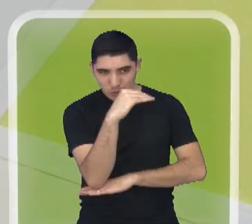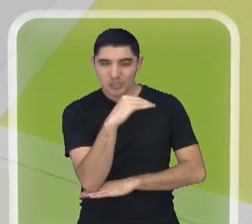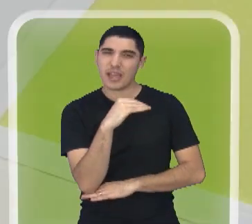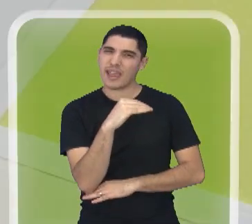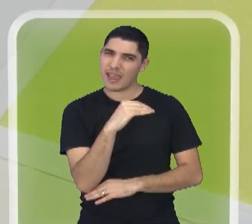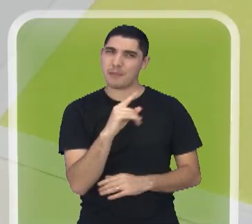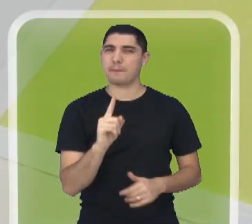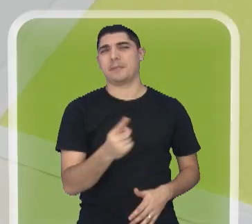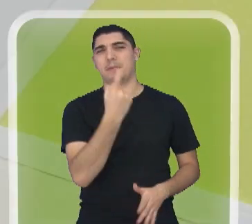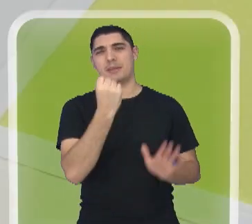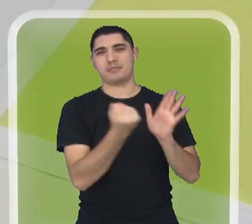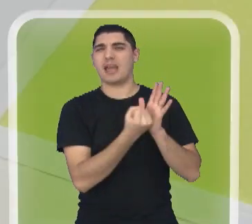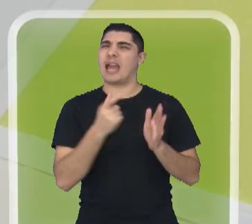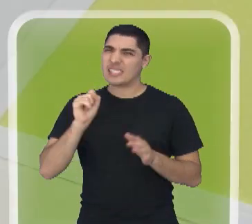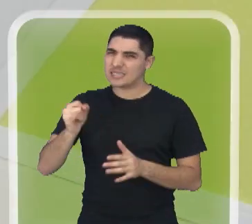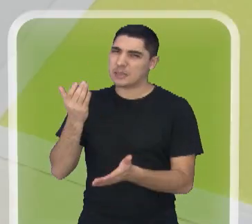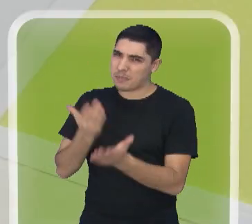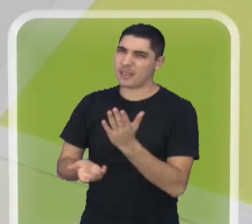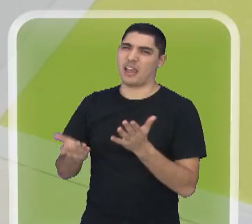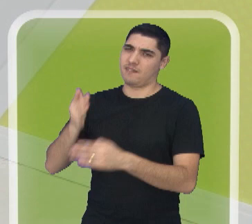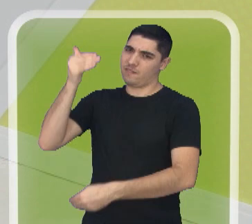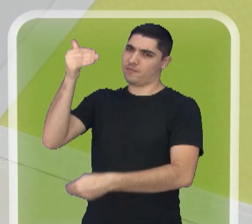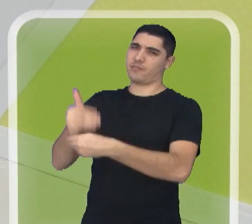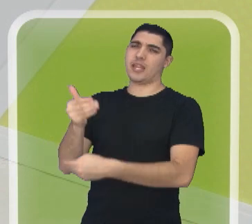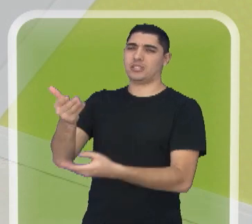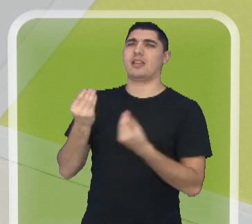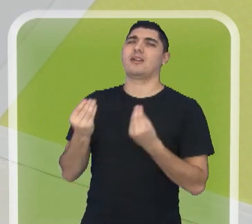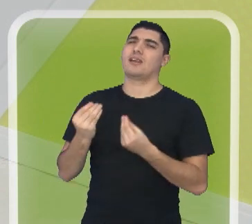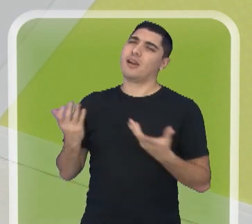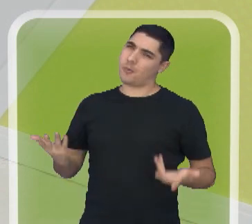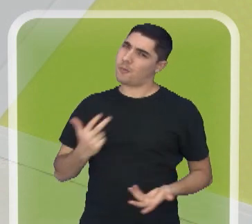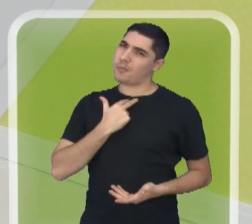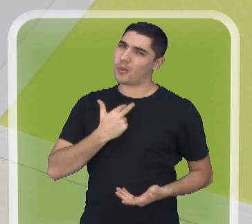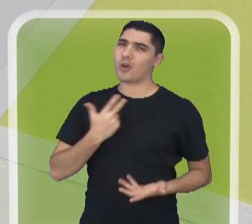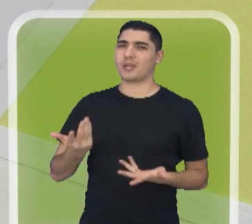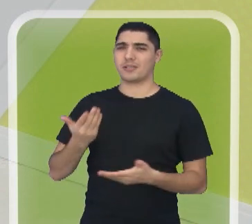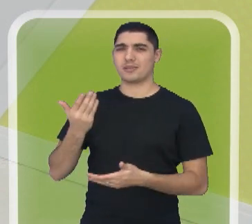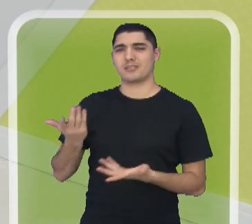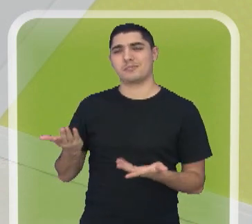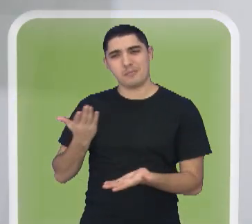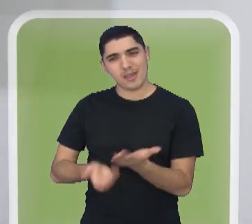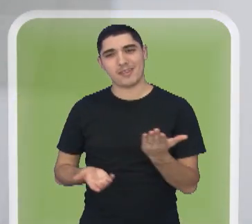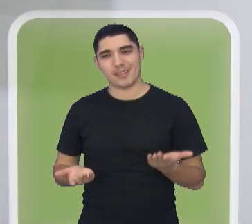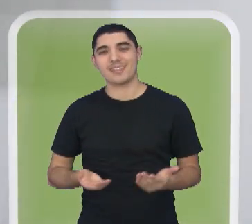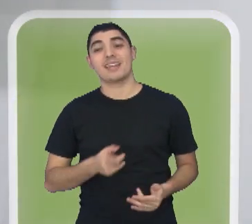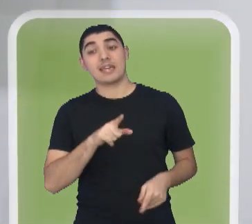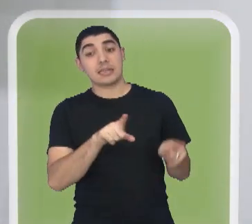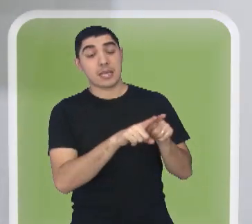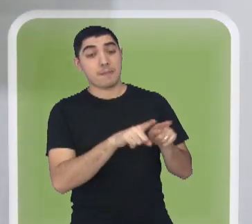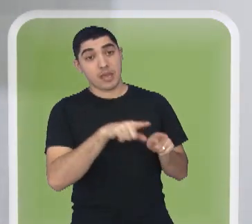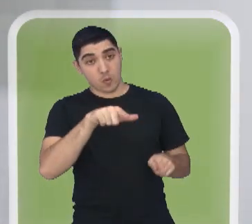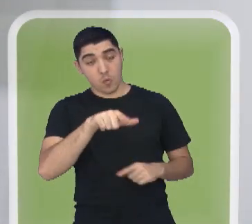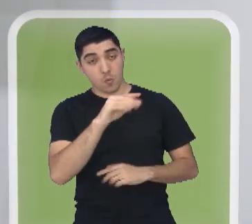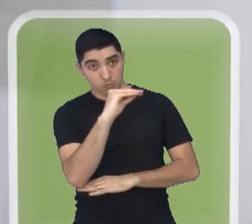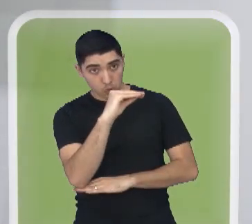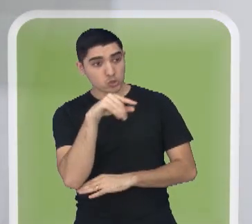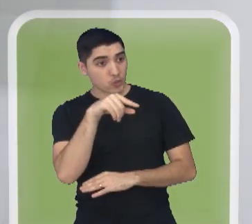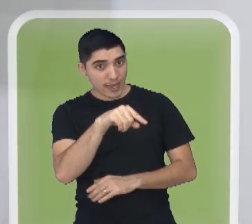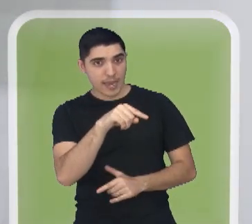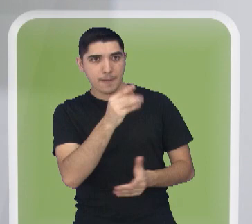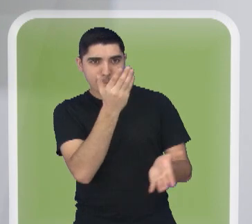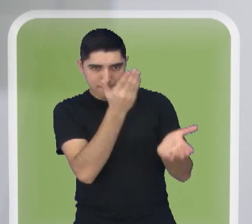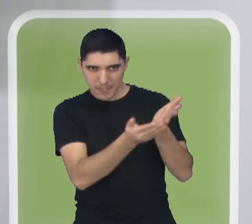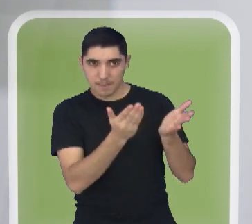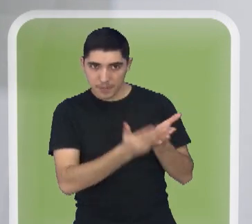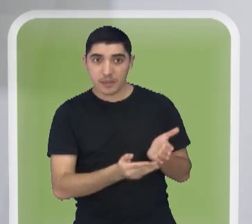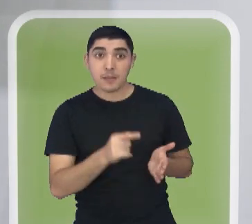também, né? Se perder, fecha o clube também, né? Ferretti, se perder para o Atlético Mogi, larga a mão, hein, Ferretti? Apesar de que o Atlético no Mogi, os jogos que ele perdeu esse